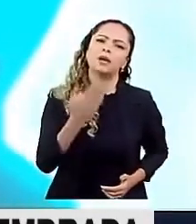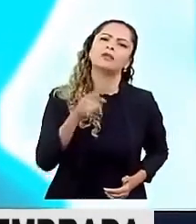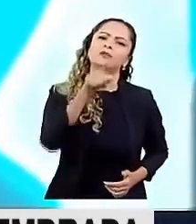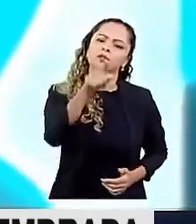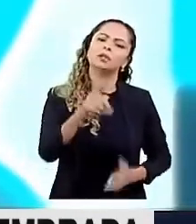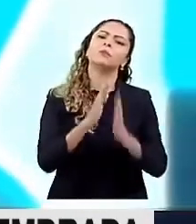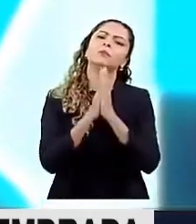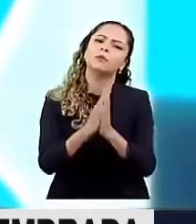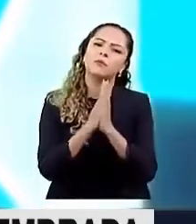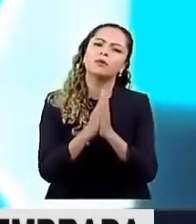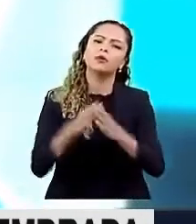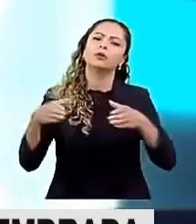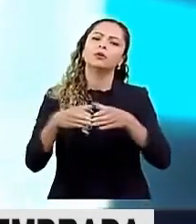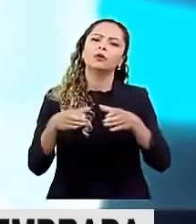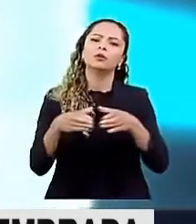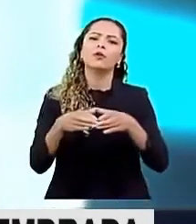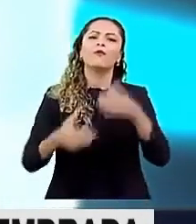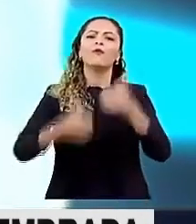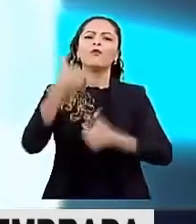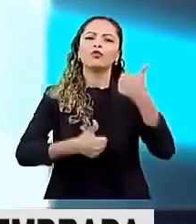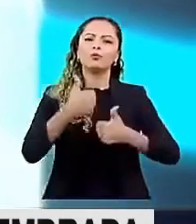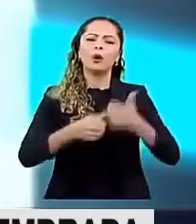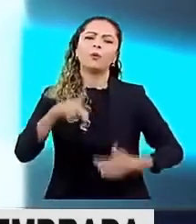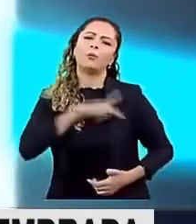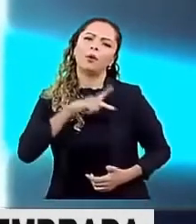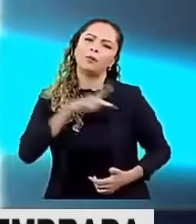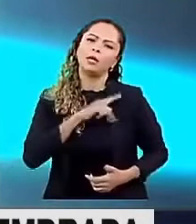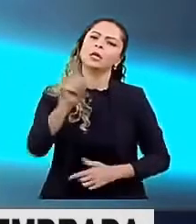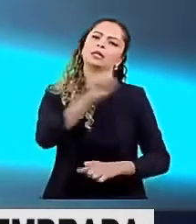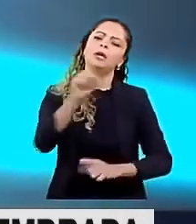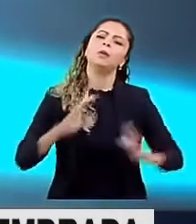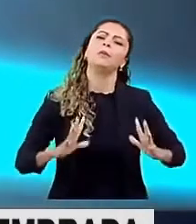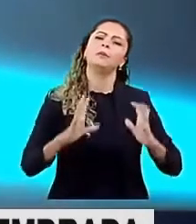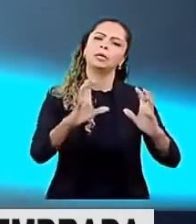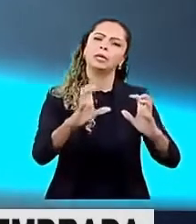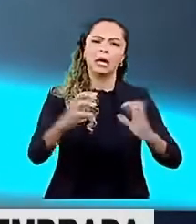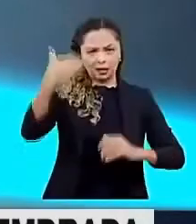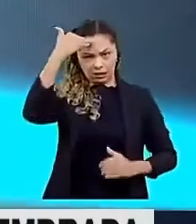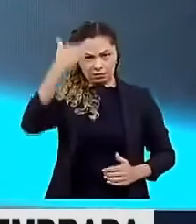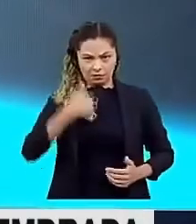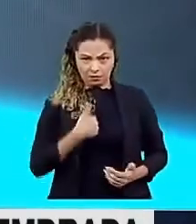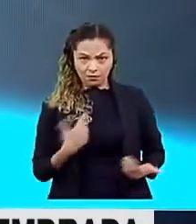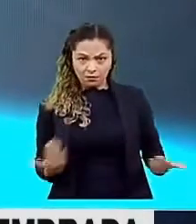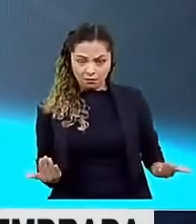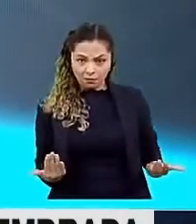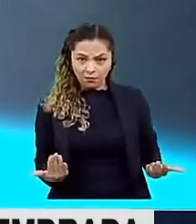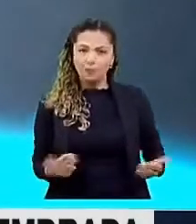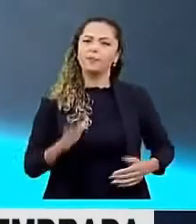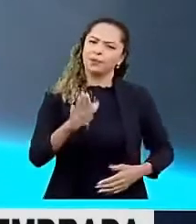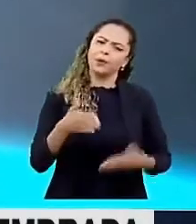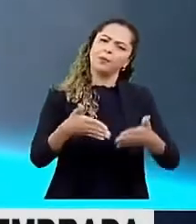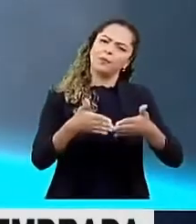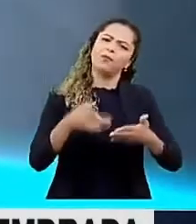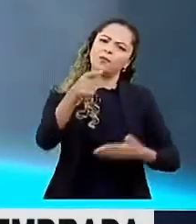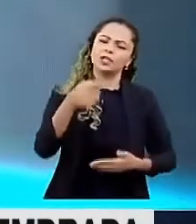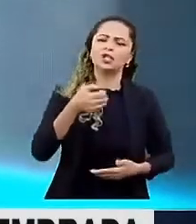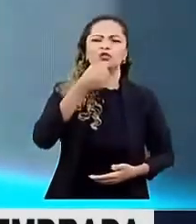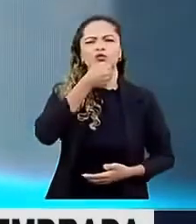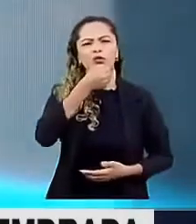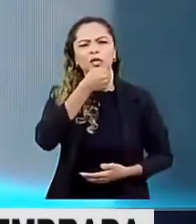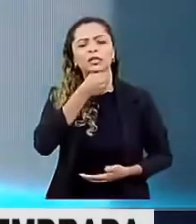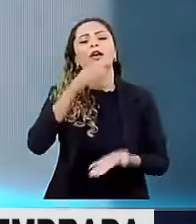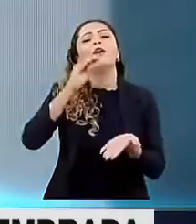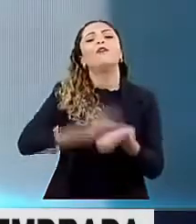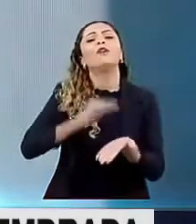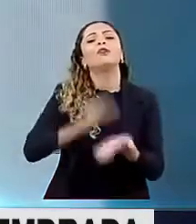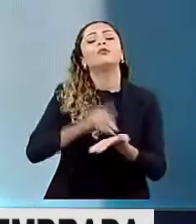briguem, caso contrário, eu vou ser responsabilizado. Faltou a ilustre jornalista falar de um caso agora, de